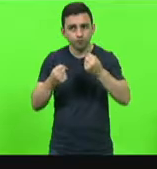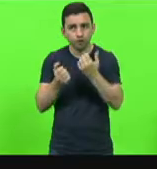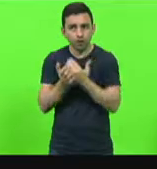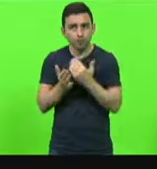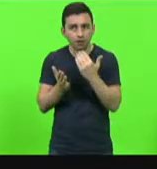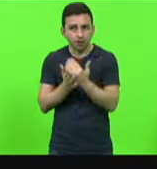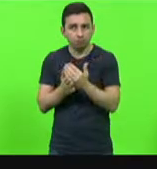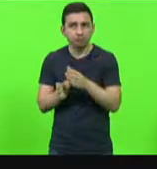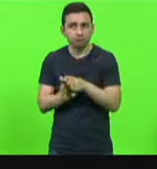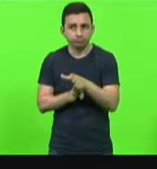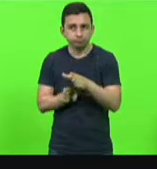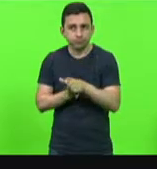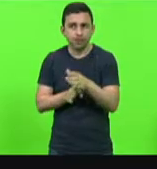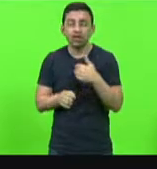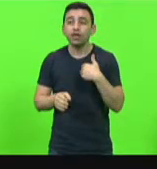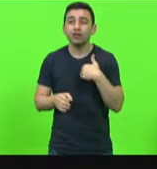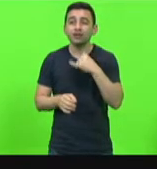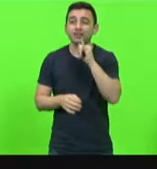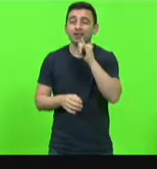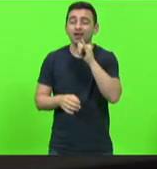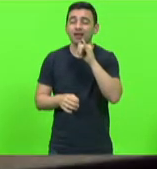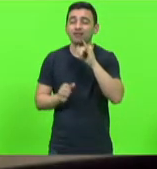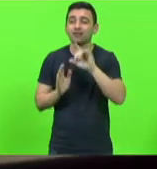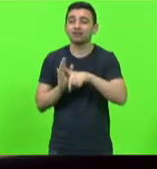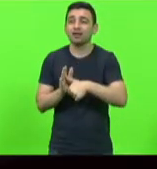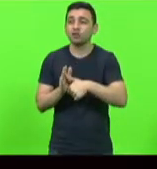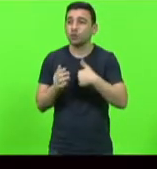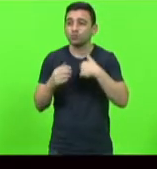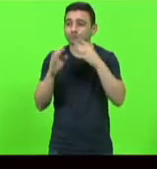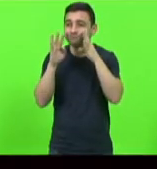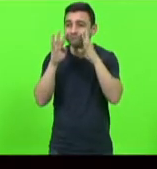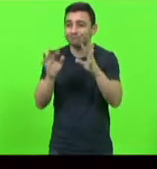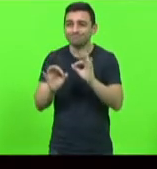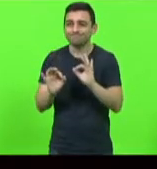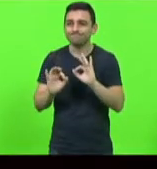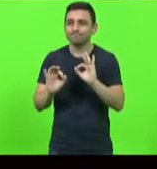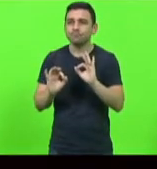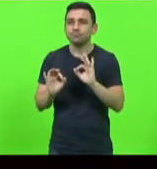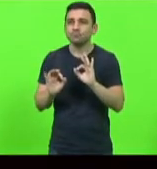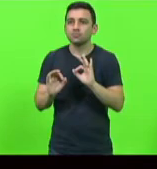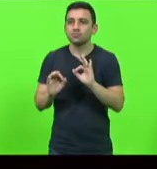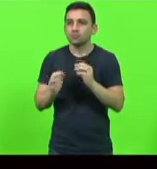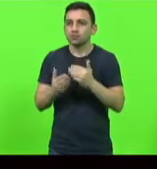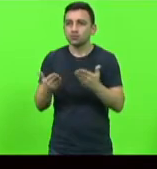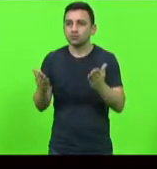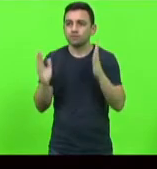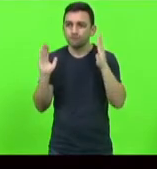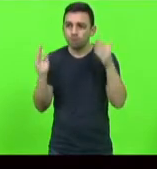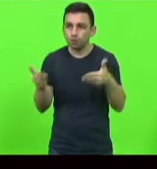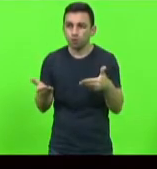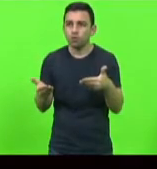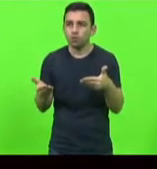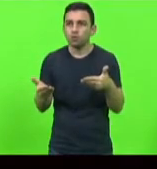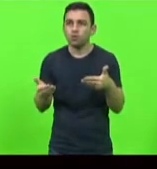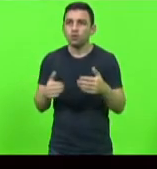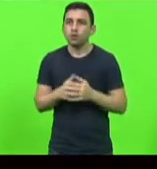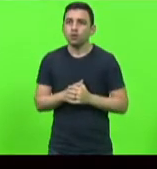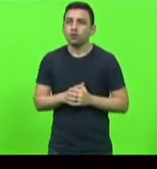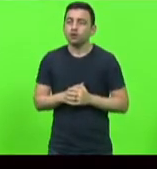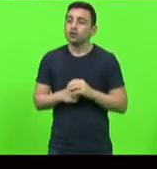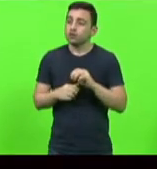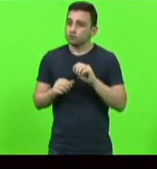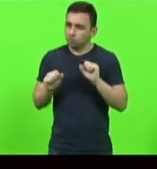eu, desculpa, cheguei um pouco atrasado e não prestei atenção específica. Se Vossa Excelência me